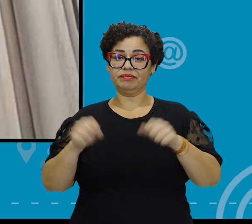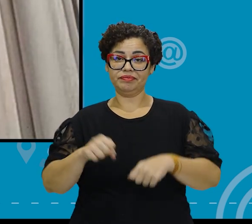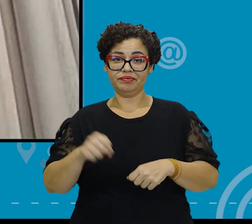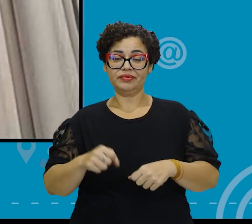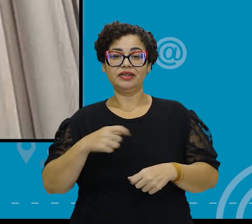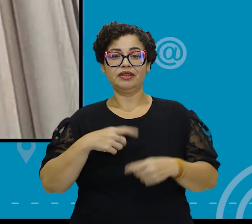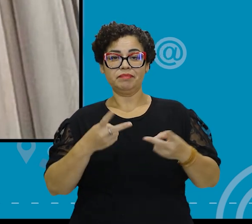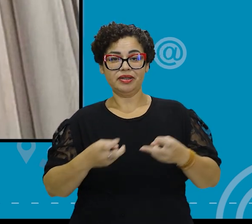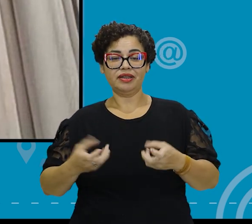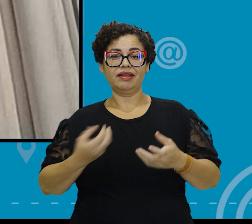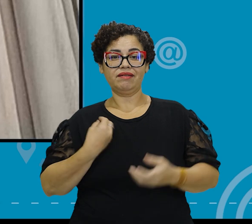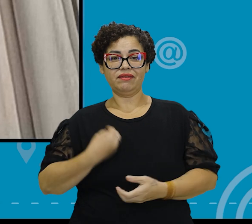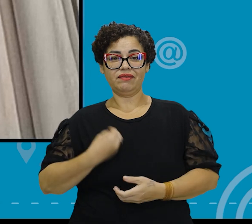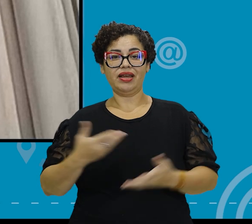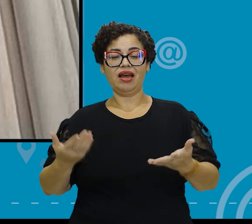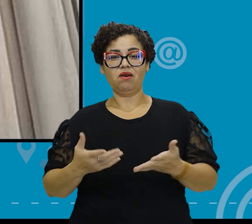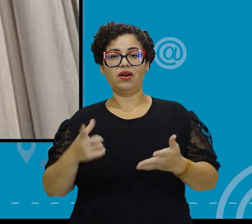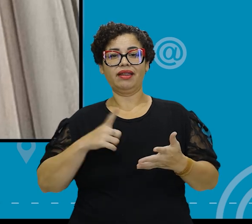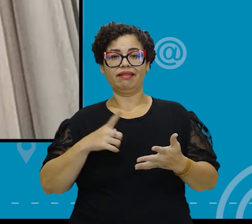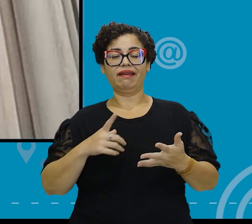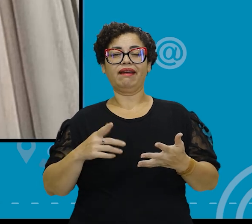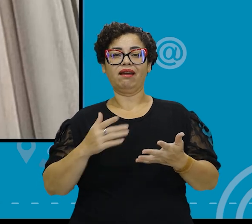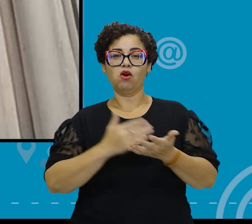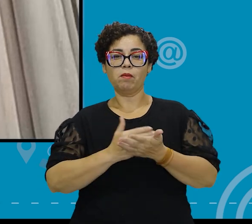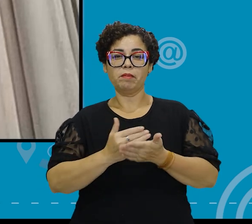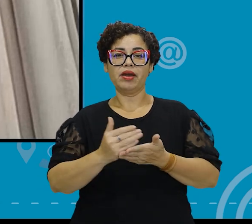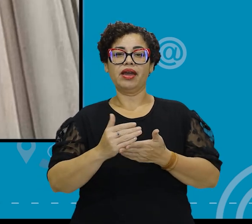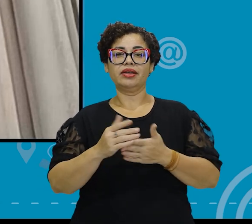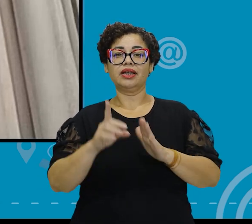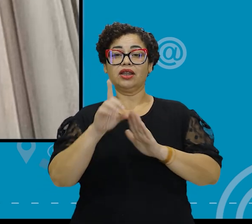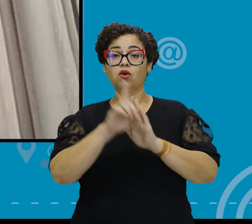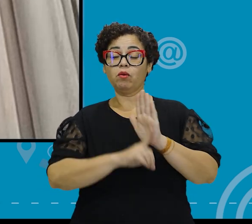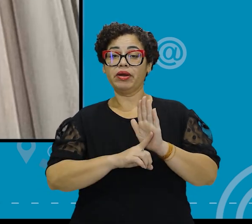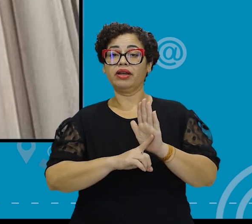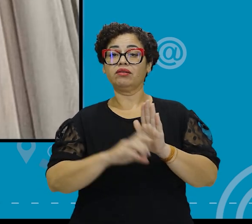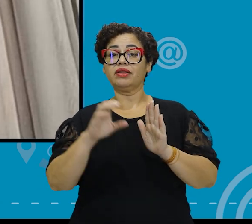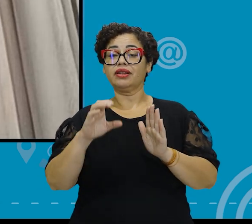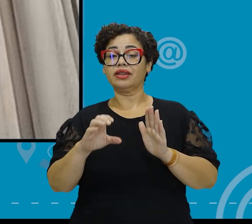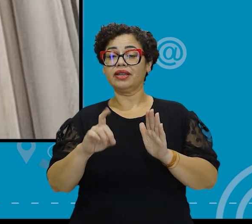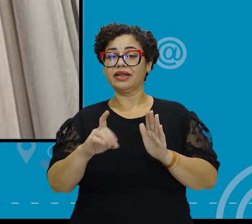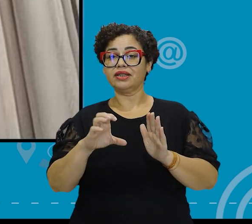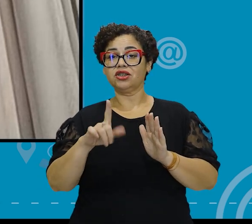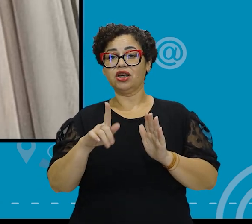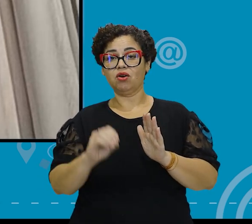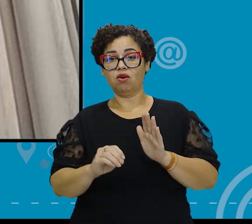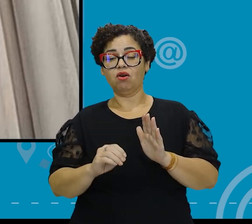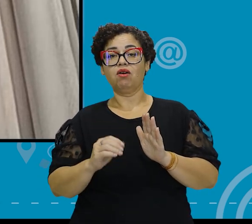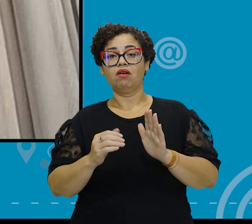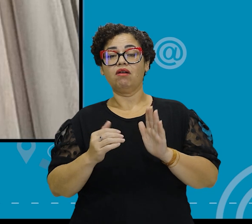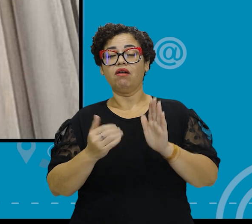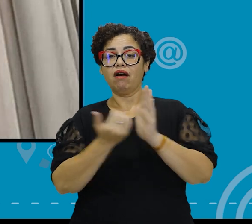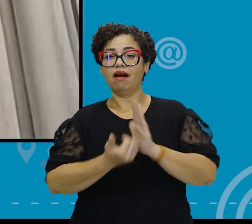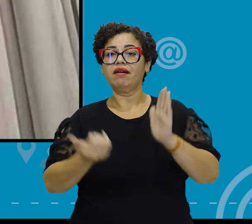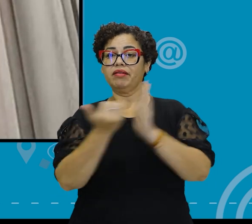Porque nós estamos vivendo agora a implantação do documento curricular para Goiás, o DCGO